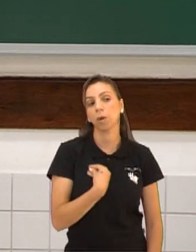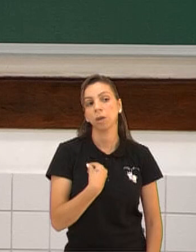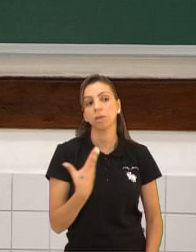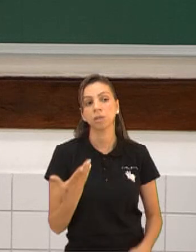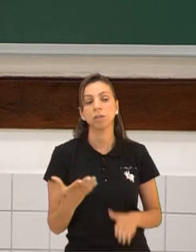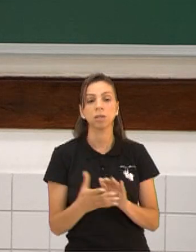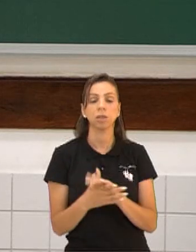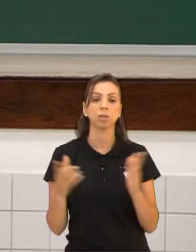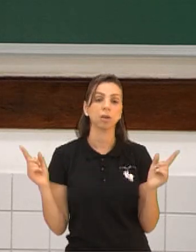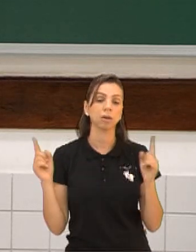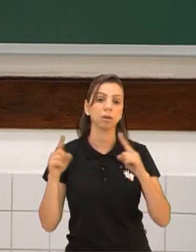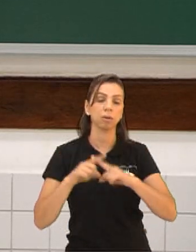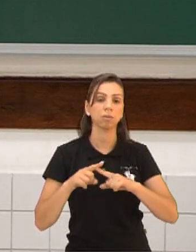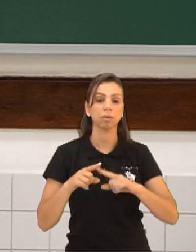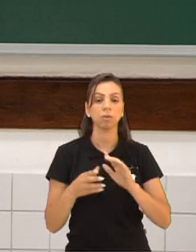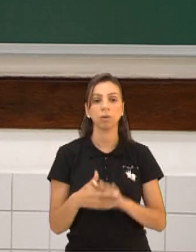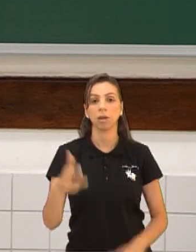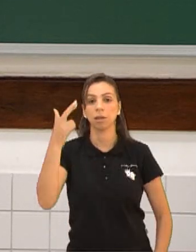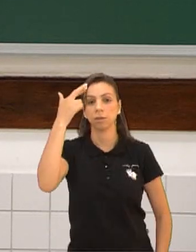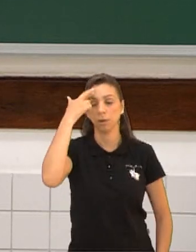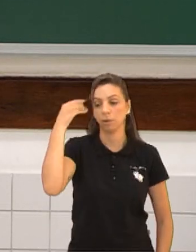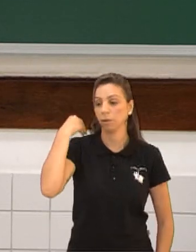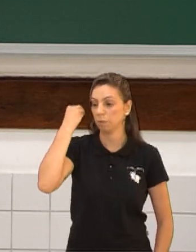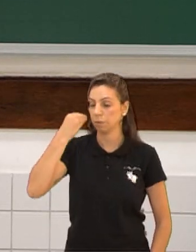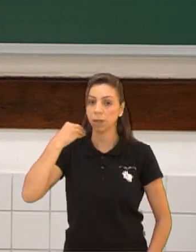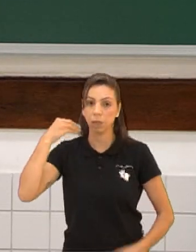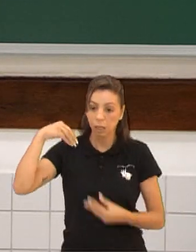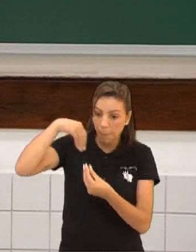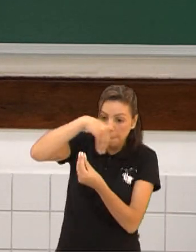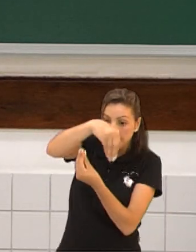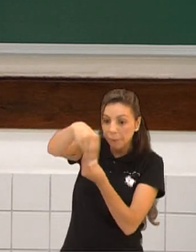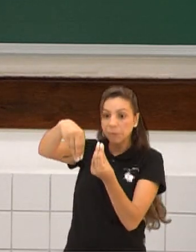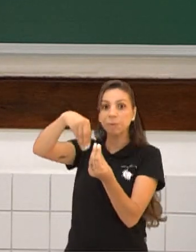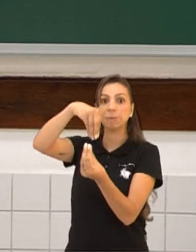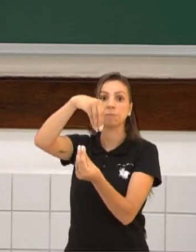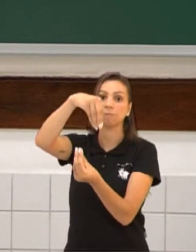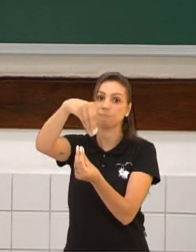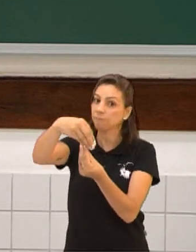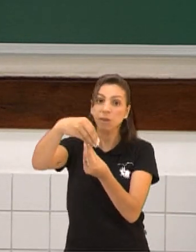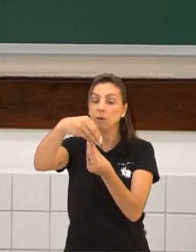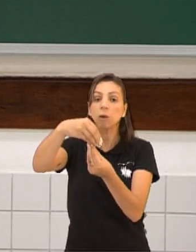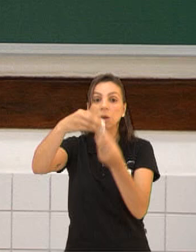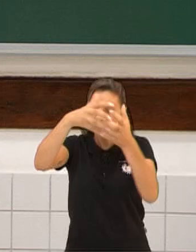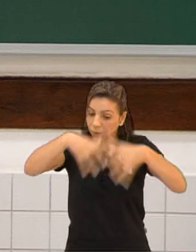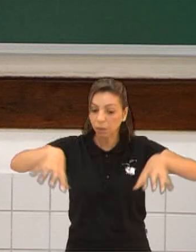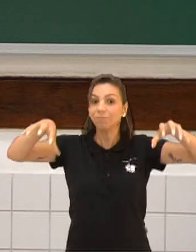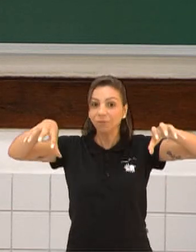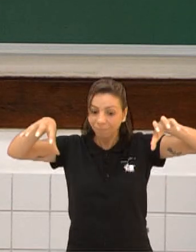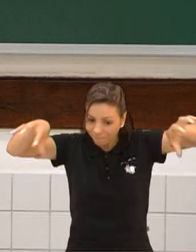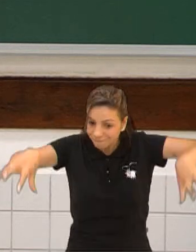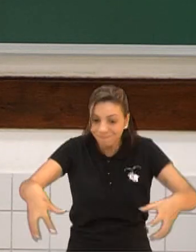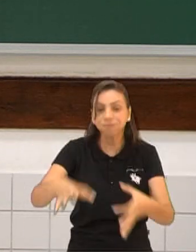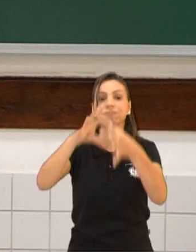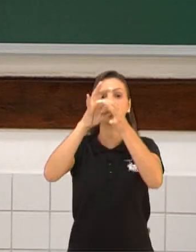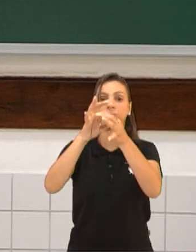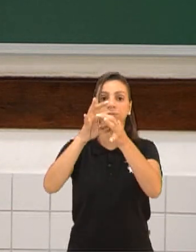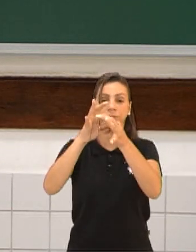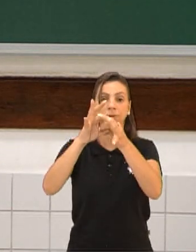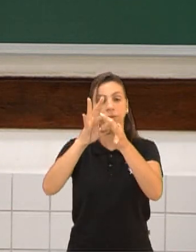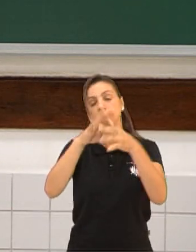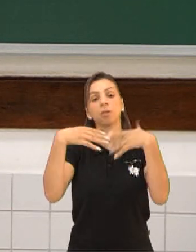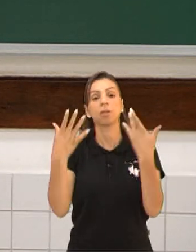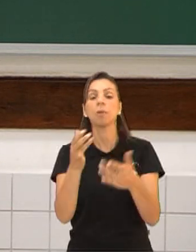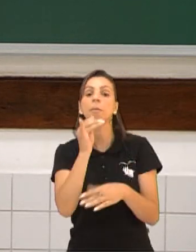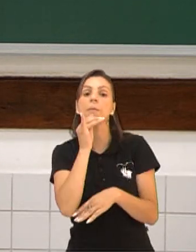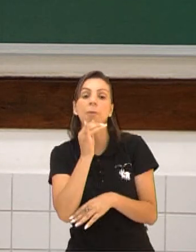tão profunda que separe razão e experiência. Ao ver dele, essas coisas estão unidas no conhecimento, ou seja,